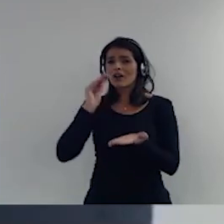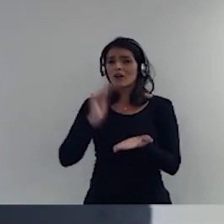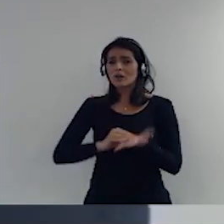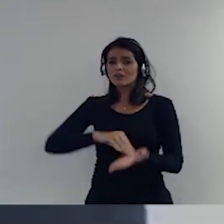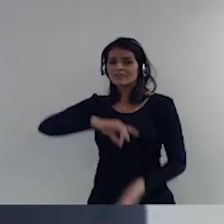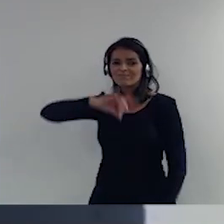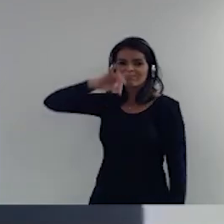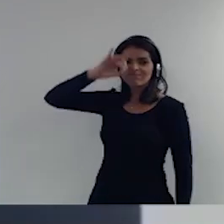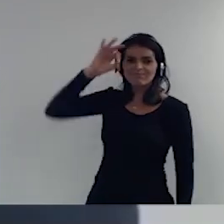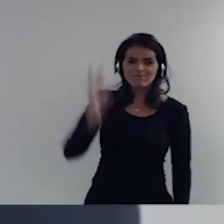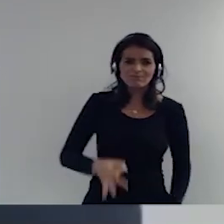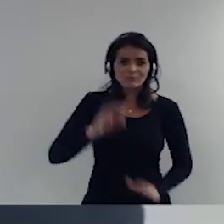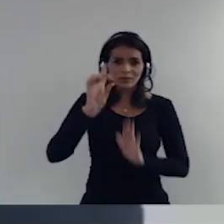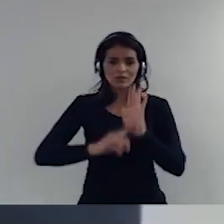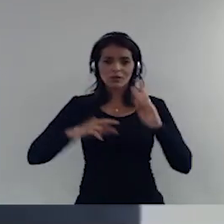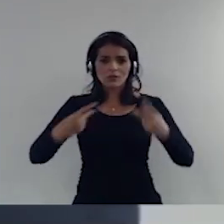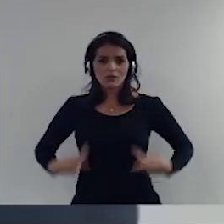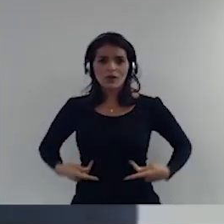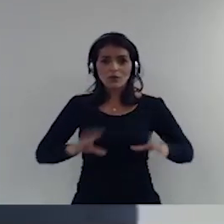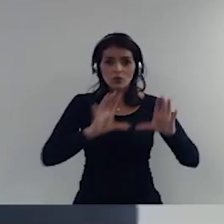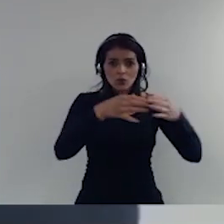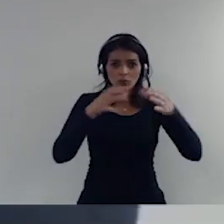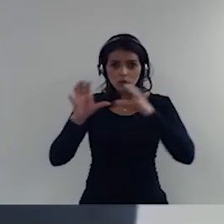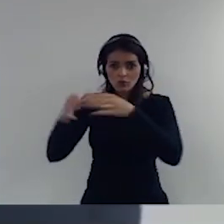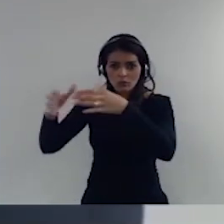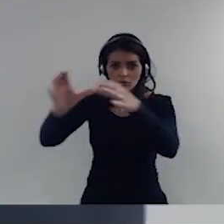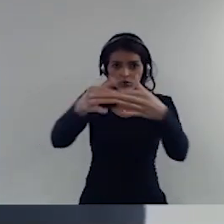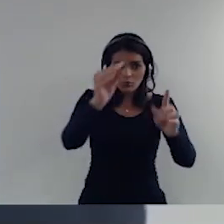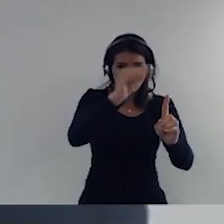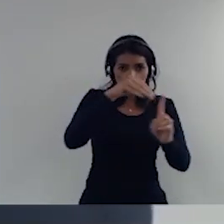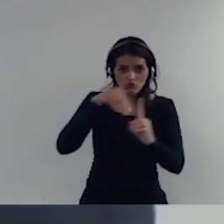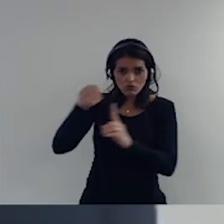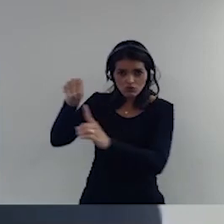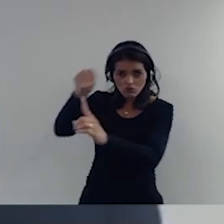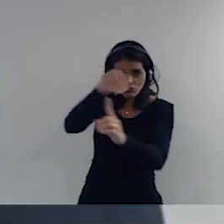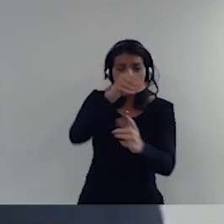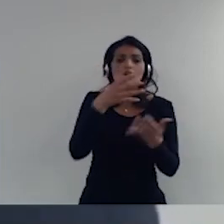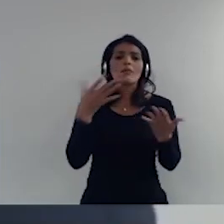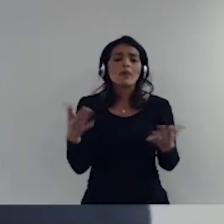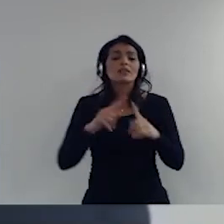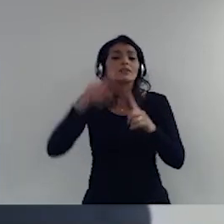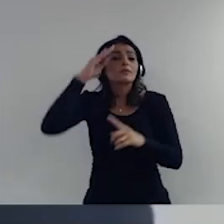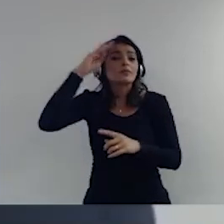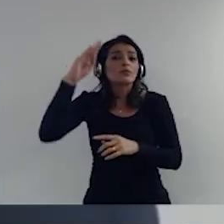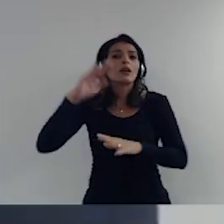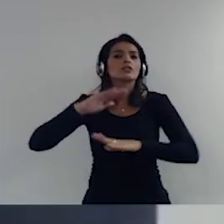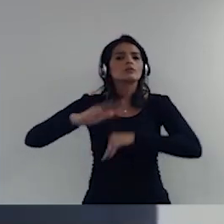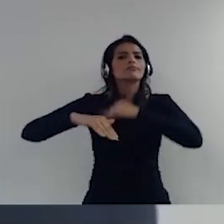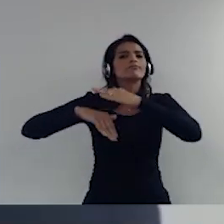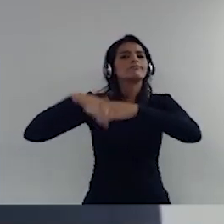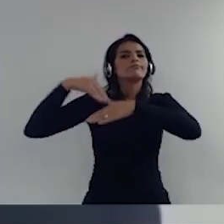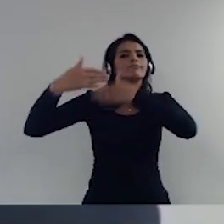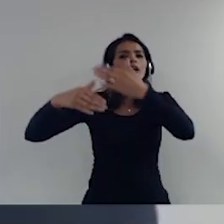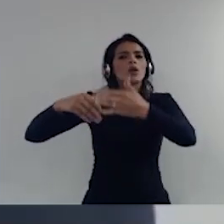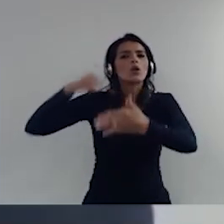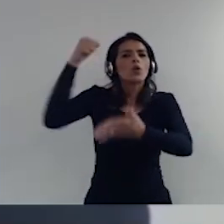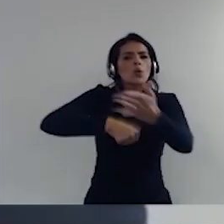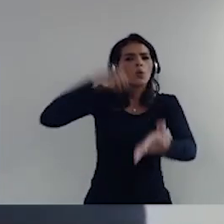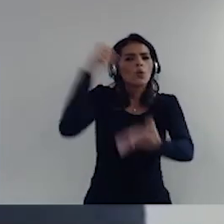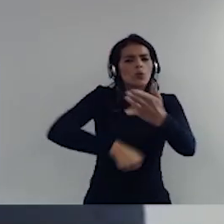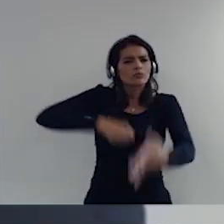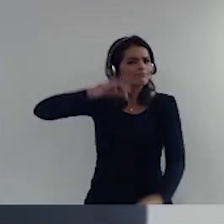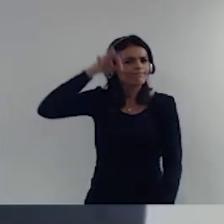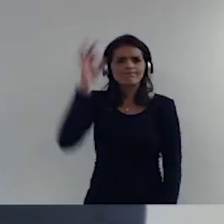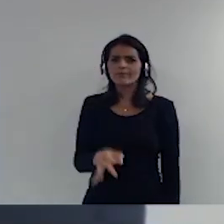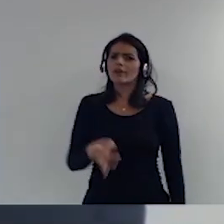de direitos humanos para todos esses grupos vulneráveis. Mas eu acho que o fundamental é a gente caminhar nessa luta por